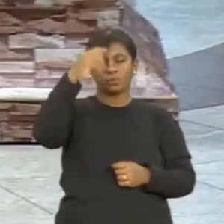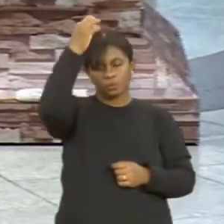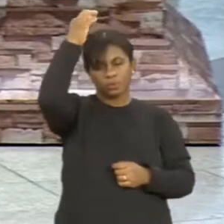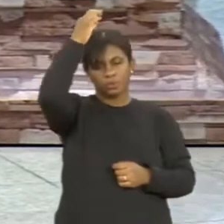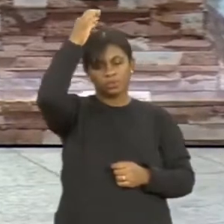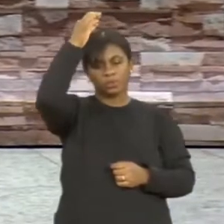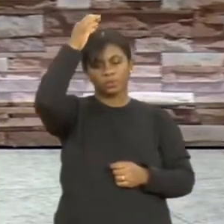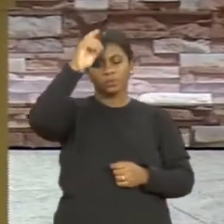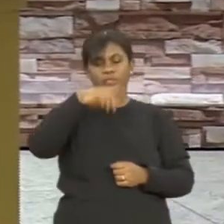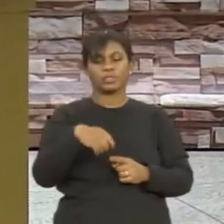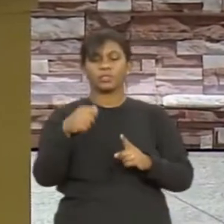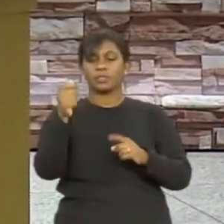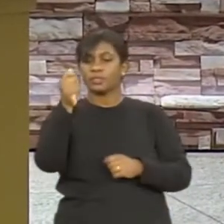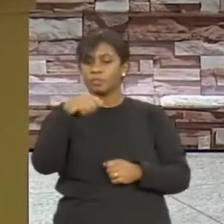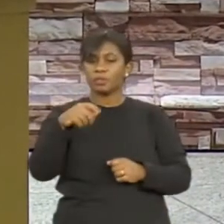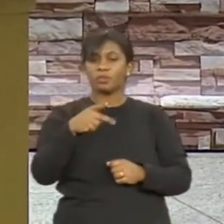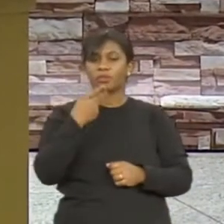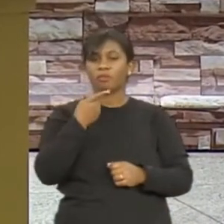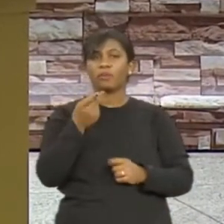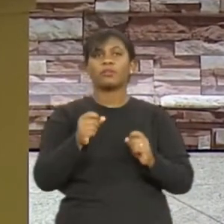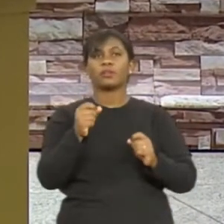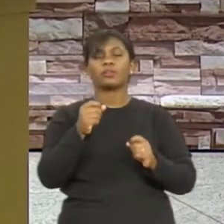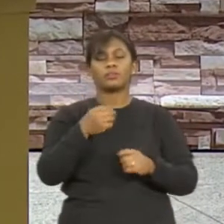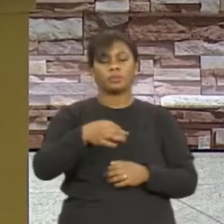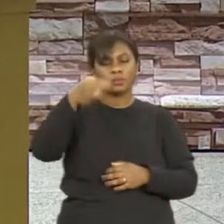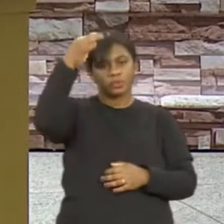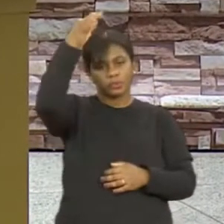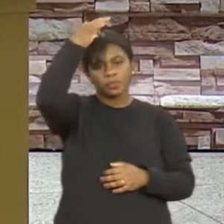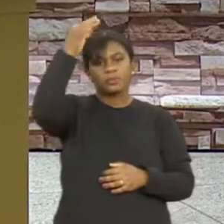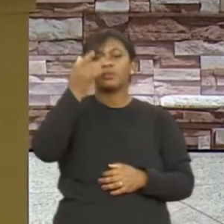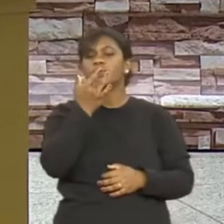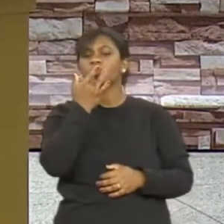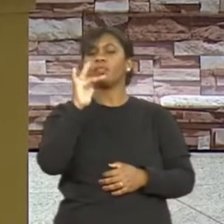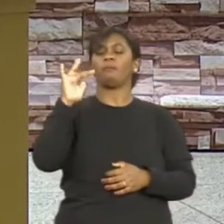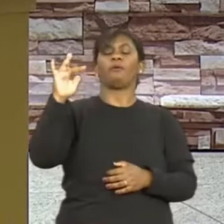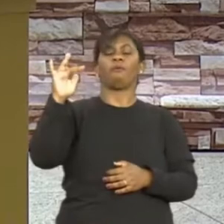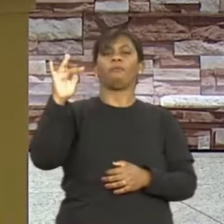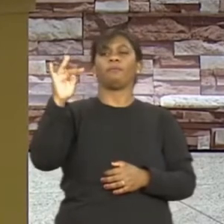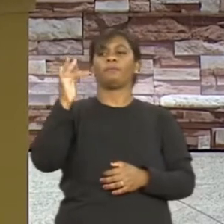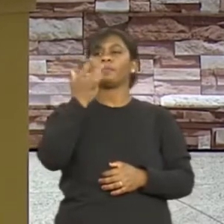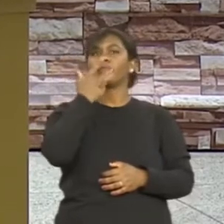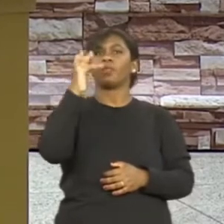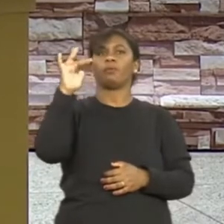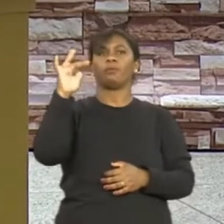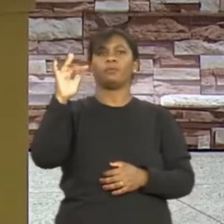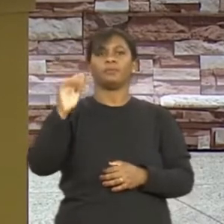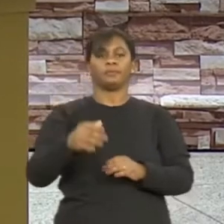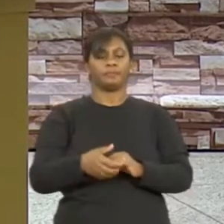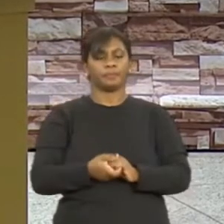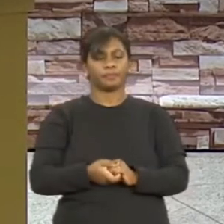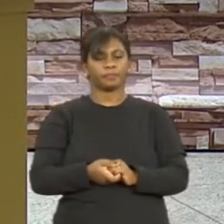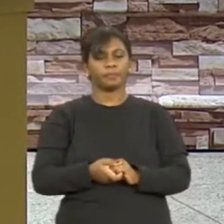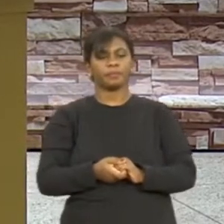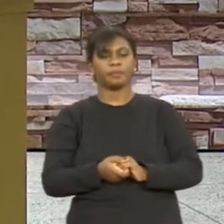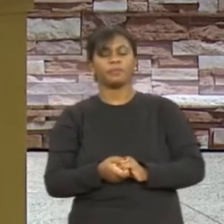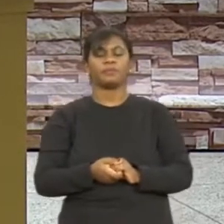Esse mês nós vamos falar sobre o espírito de temor. Temor. Aqui em